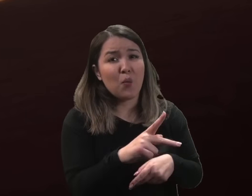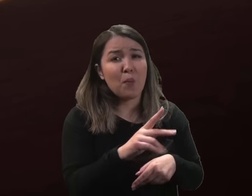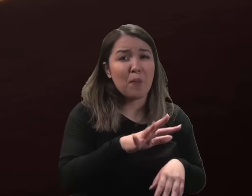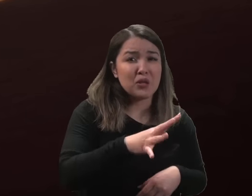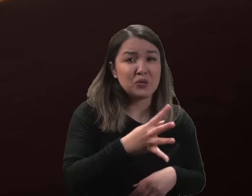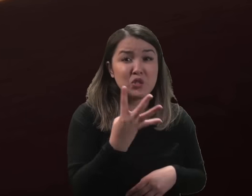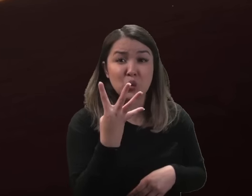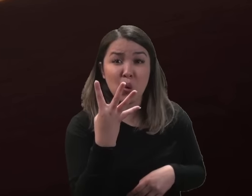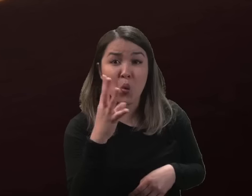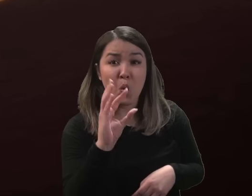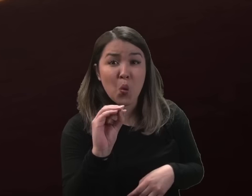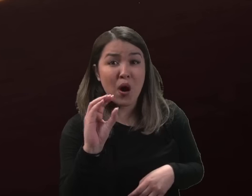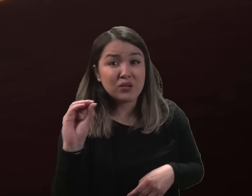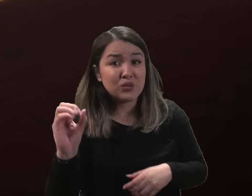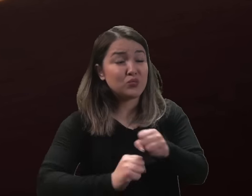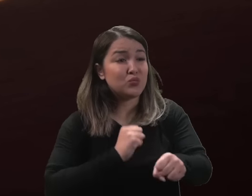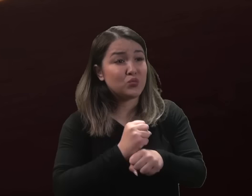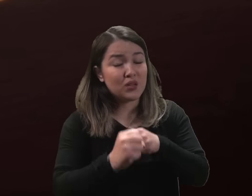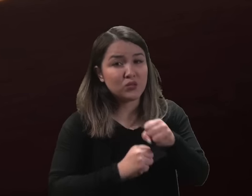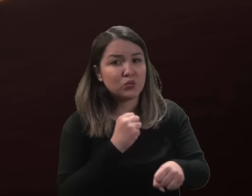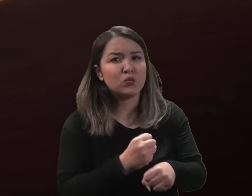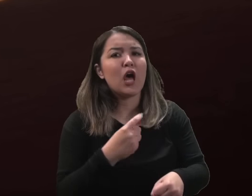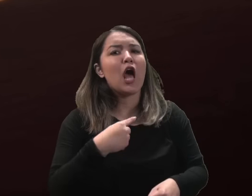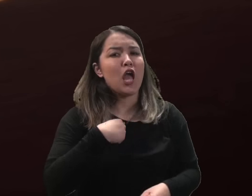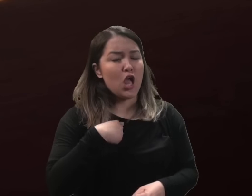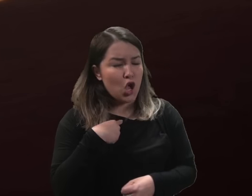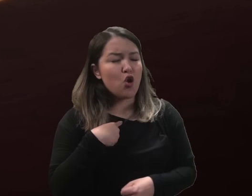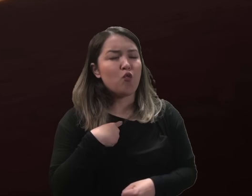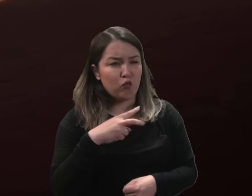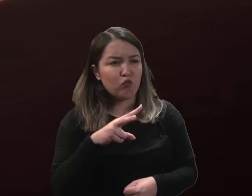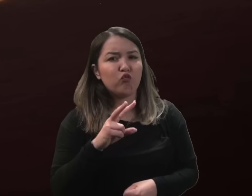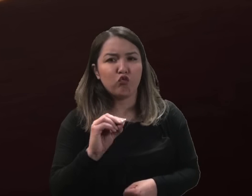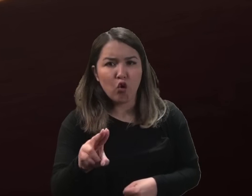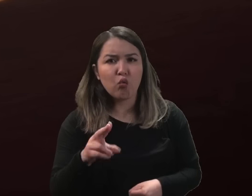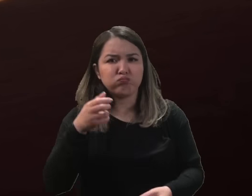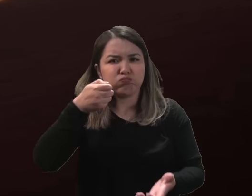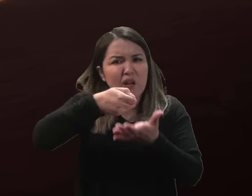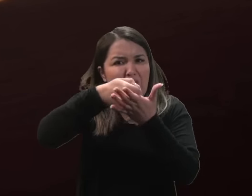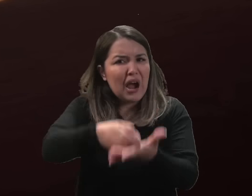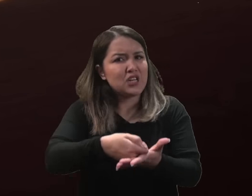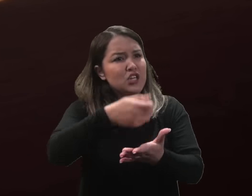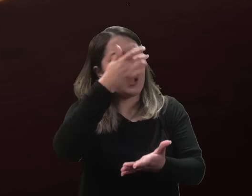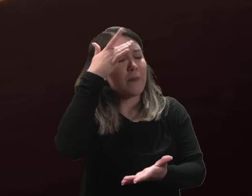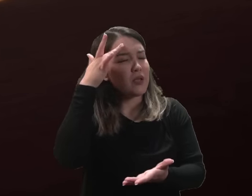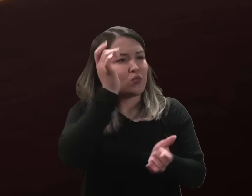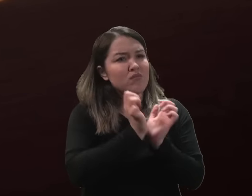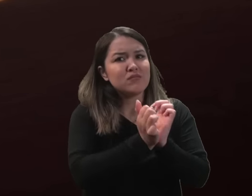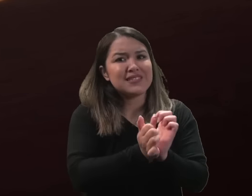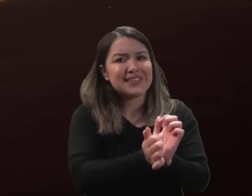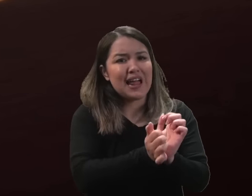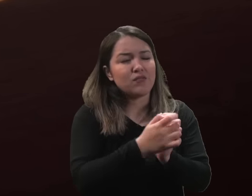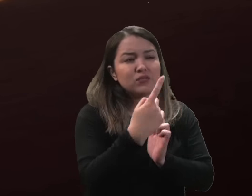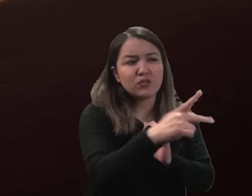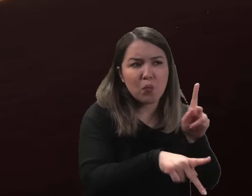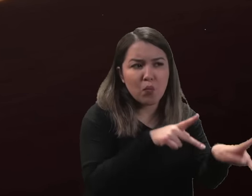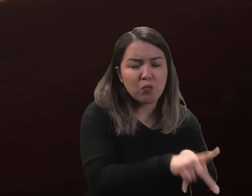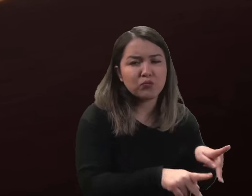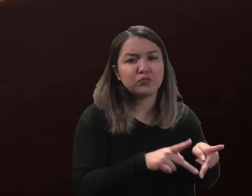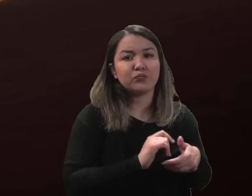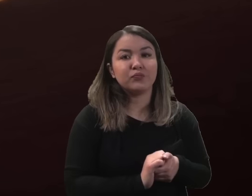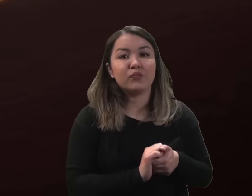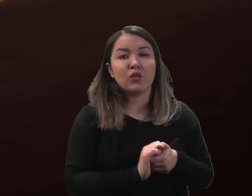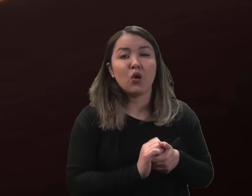anos mas eu castigarei a nação que os escravizar depois eles sairão com muitas riquezas e